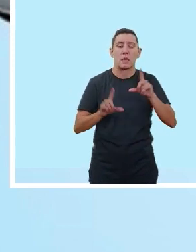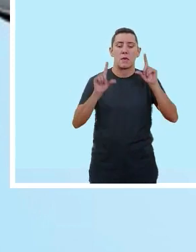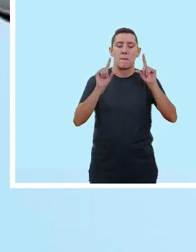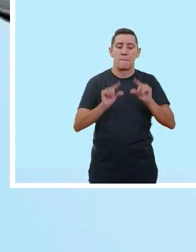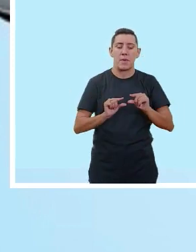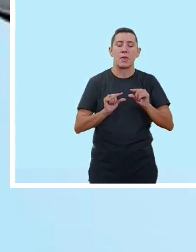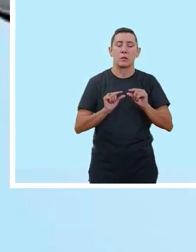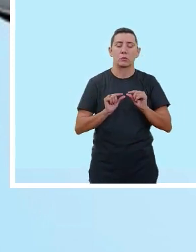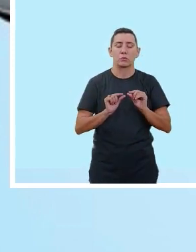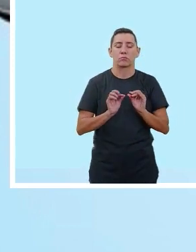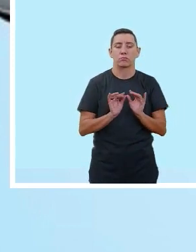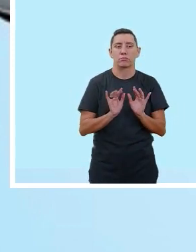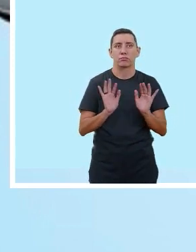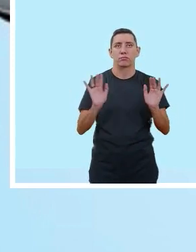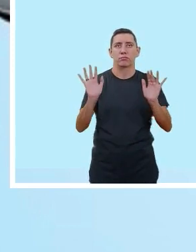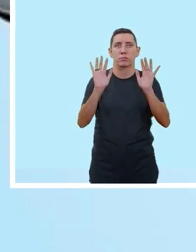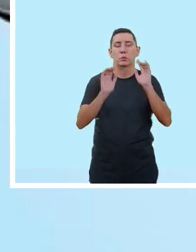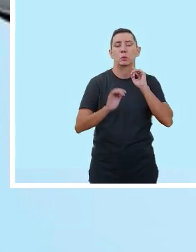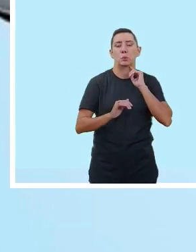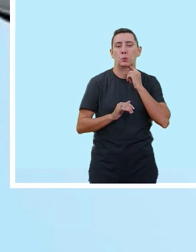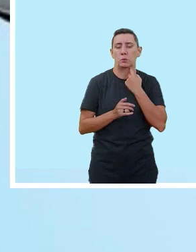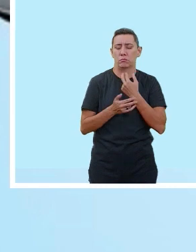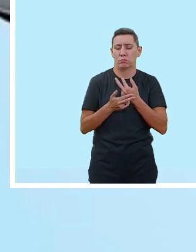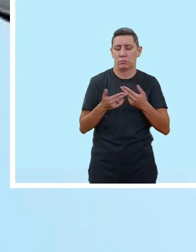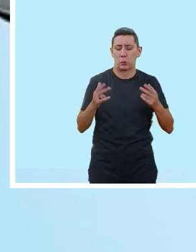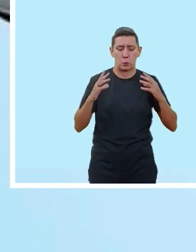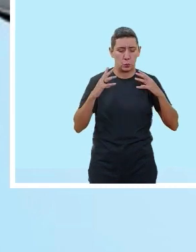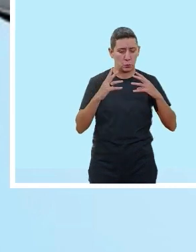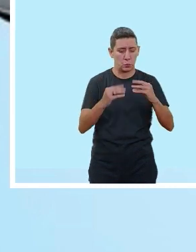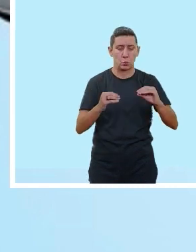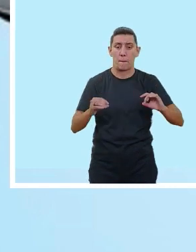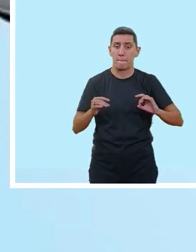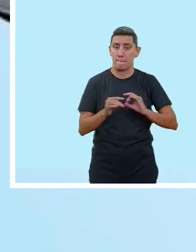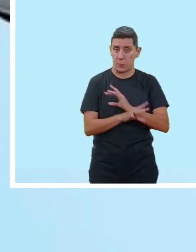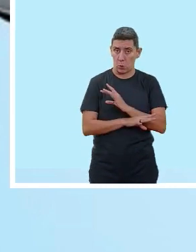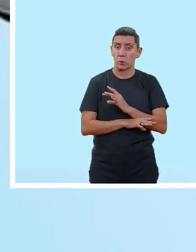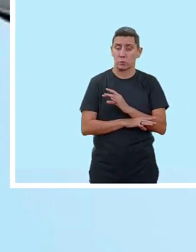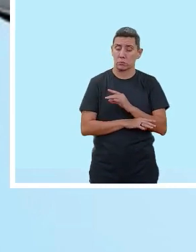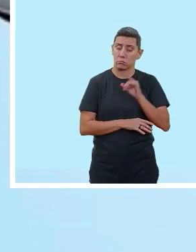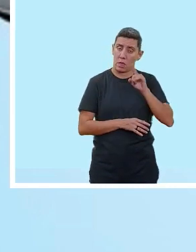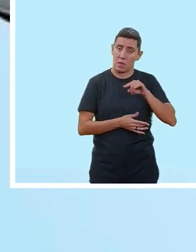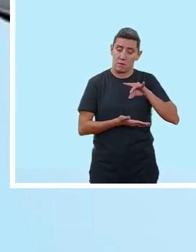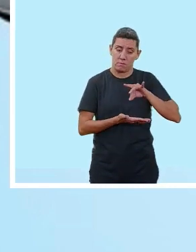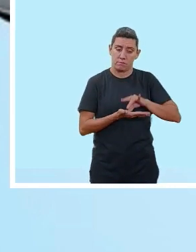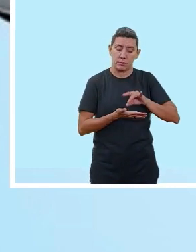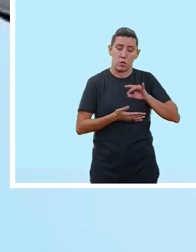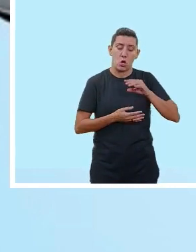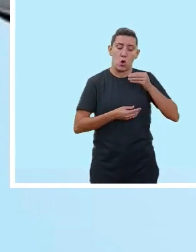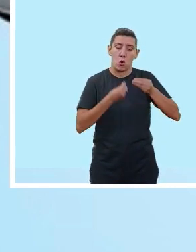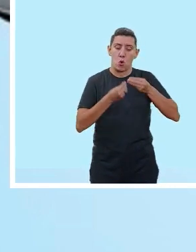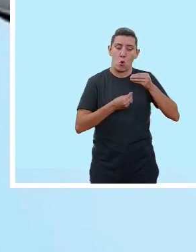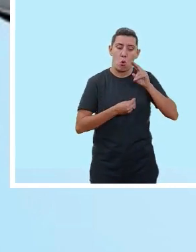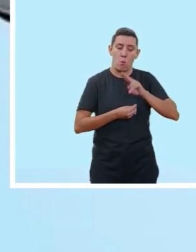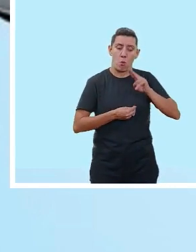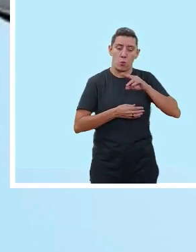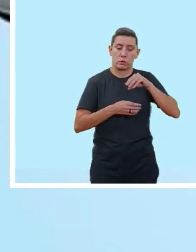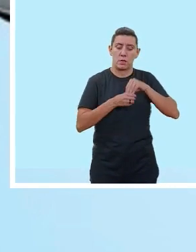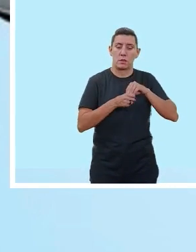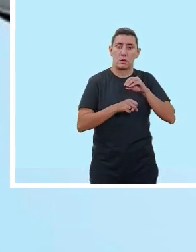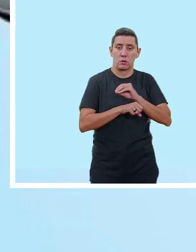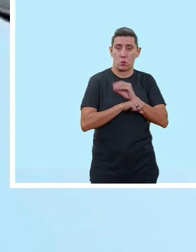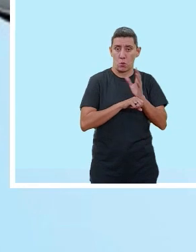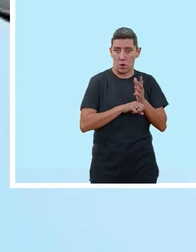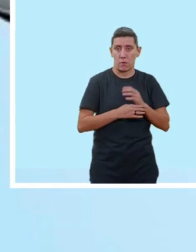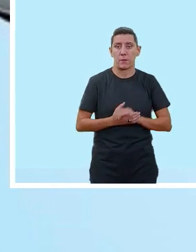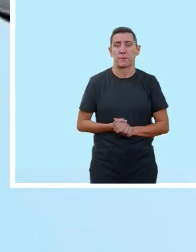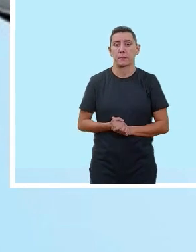melhor na questão da operação da infraestrutura física, né? Então, essas daqui são os principais tópicos em relação à parte de